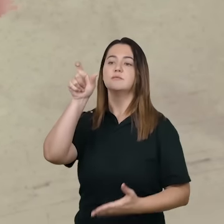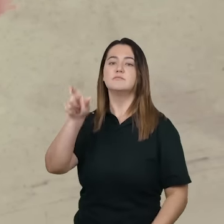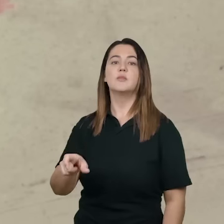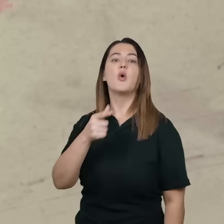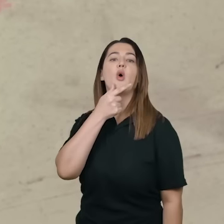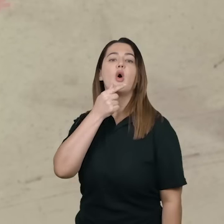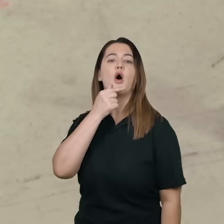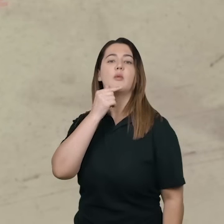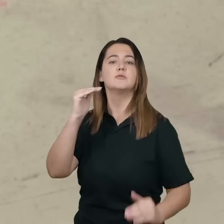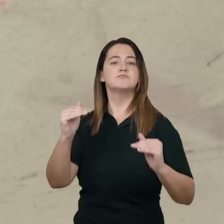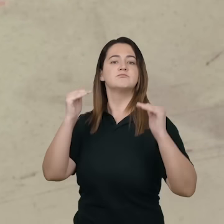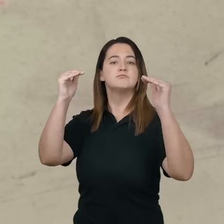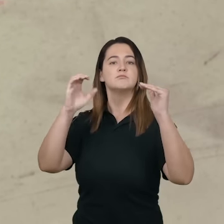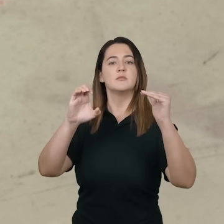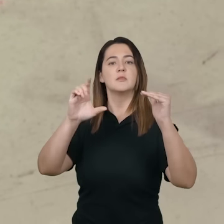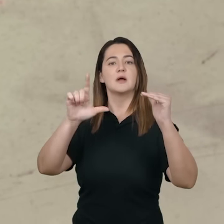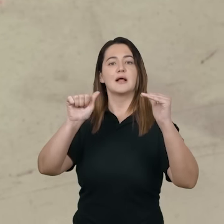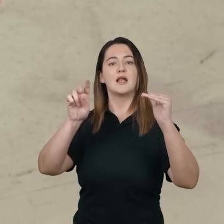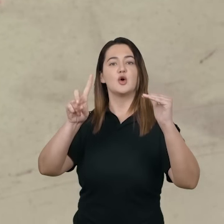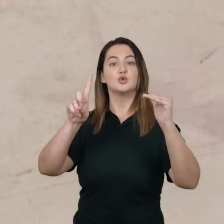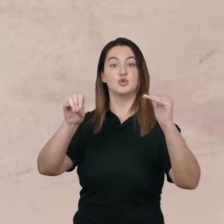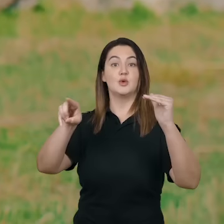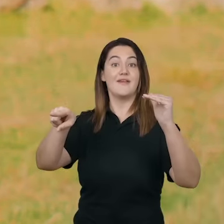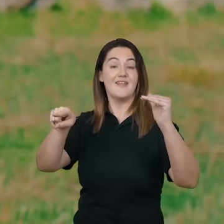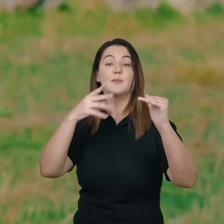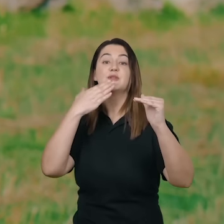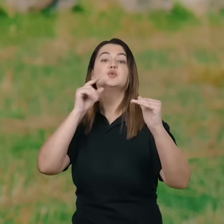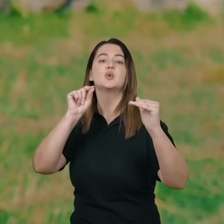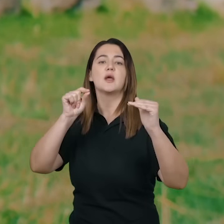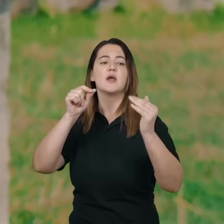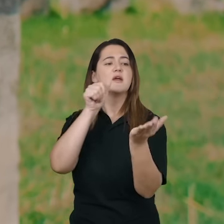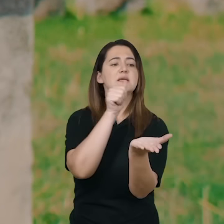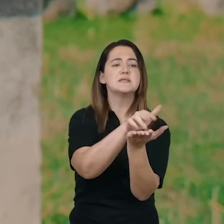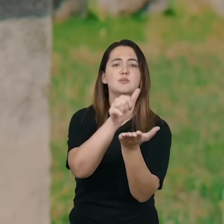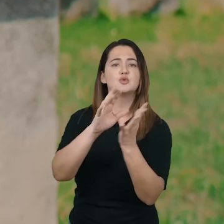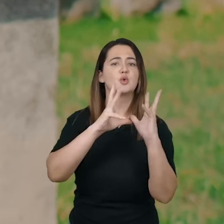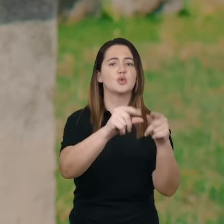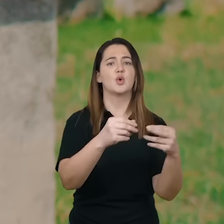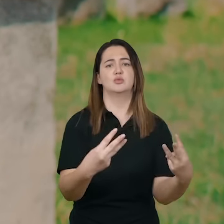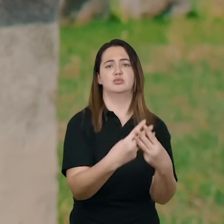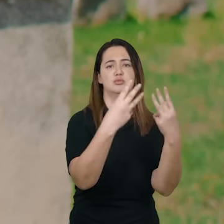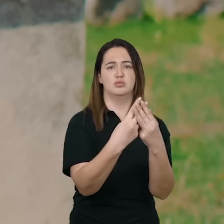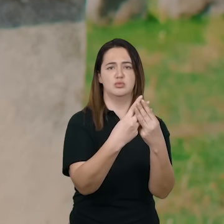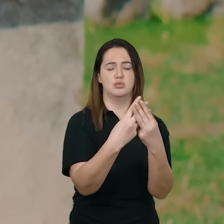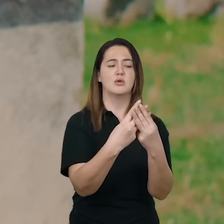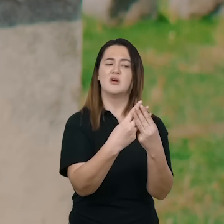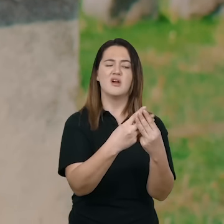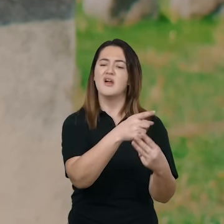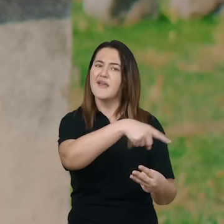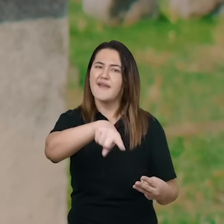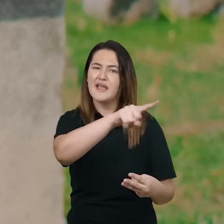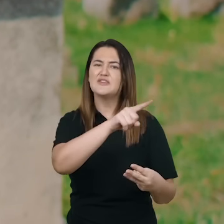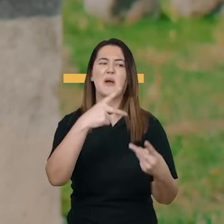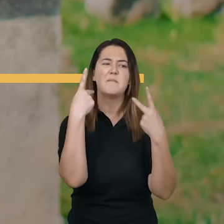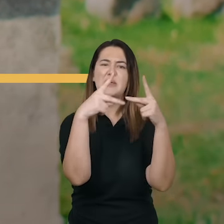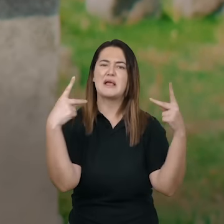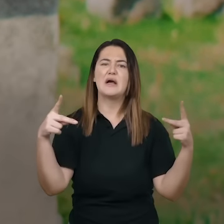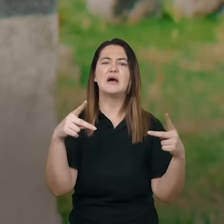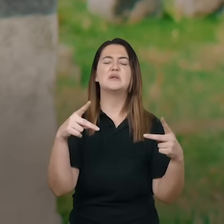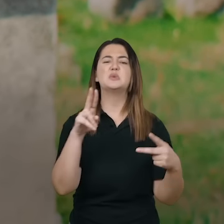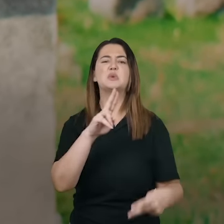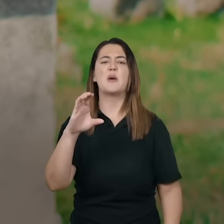de Roma por causa da instigação que houve em torno de um certo Cresto. Agora,